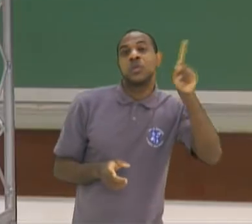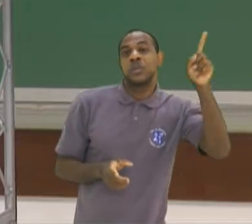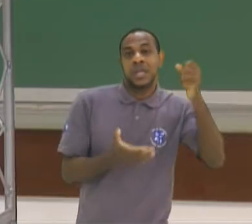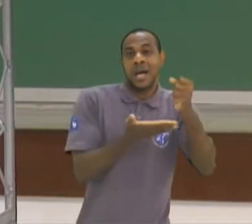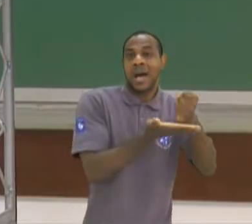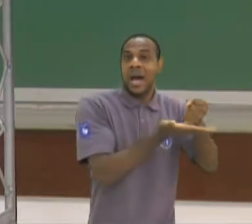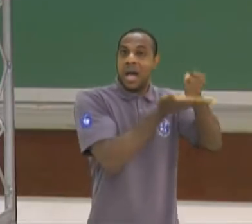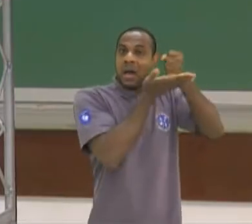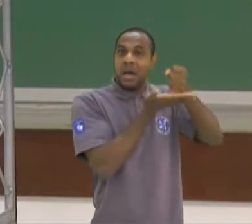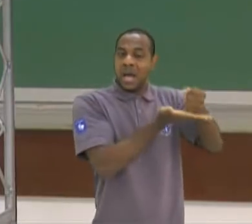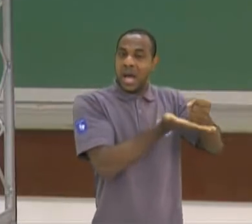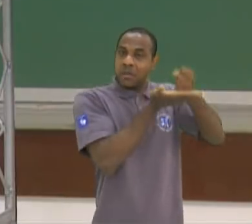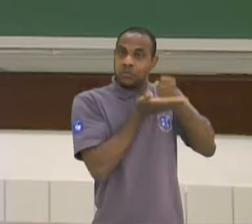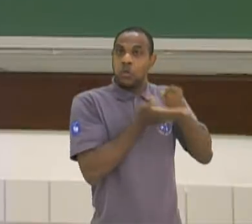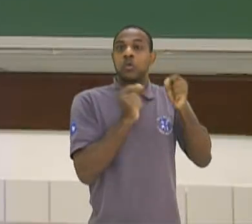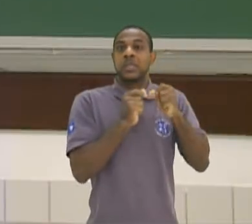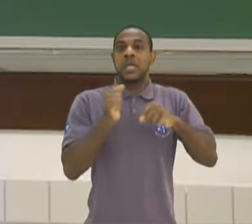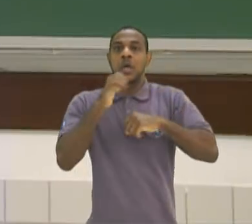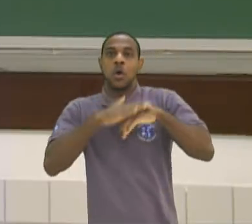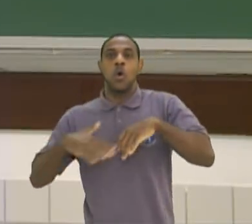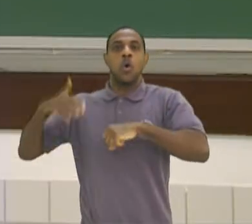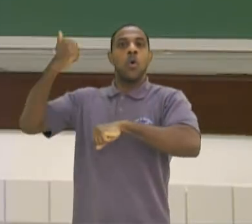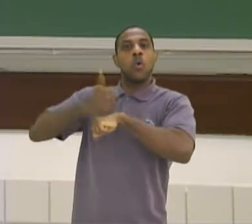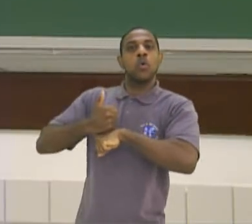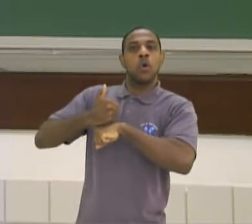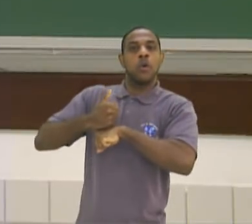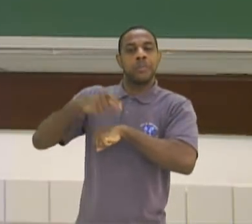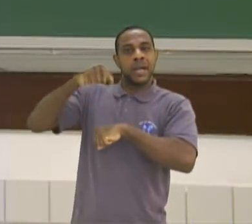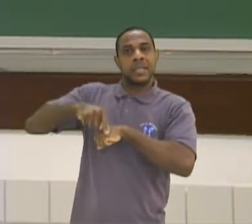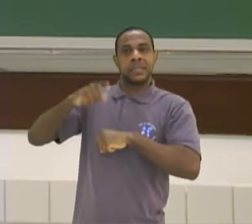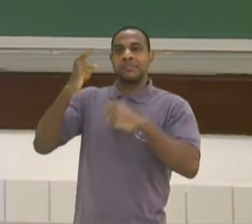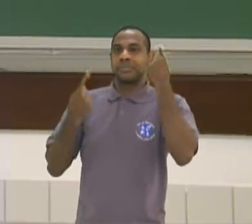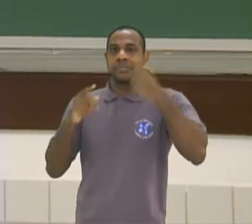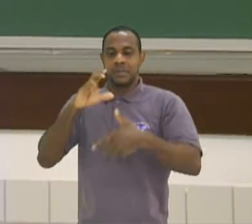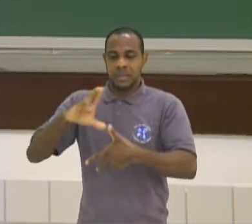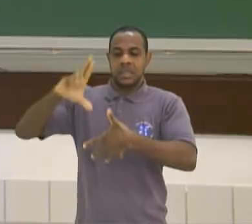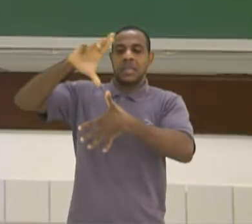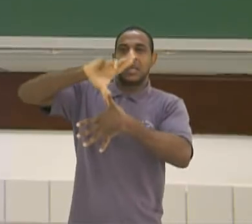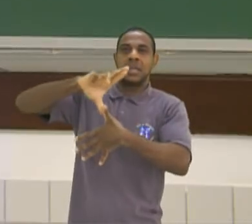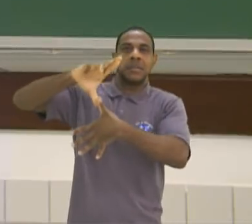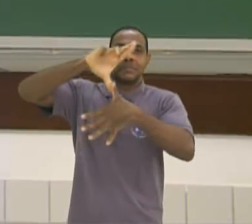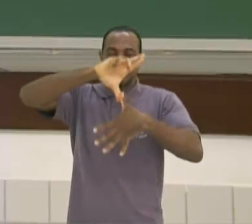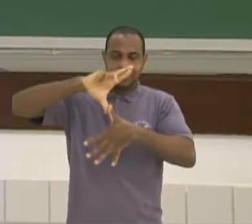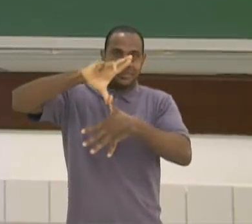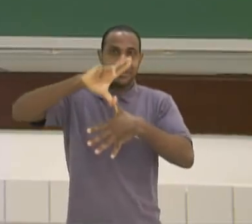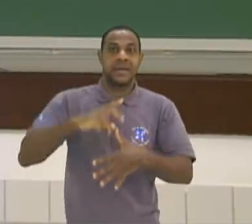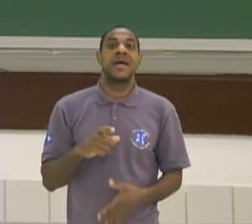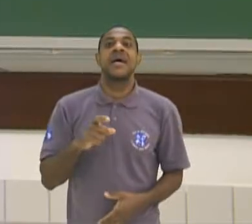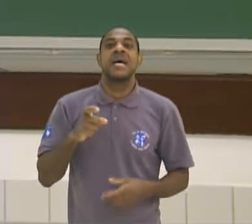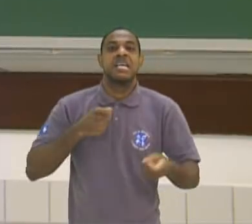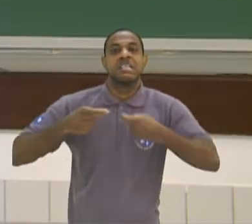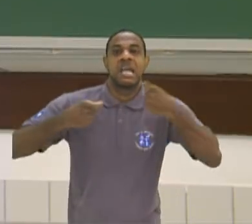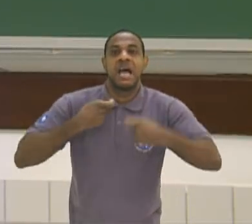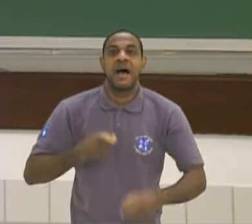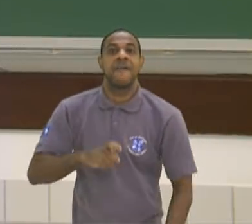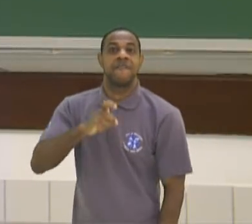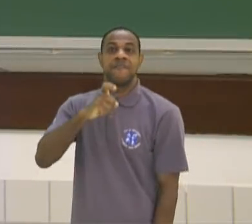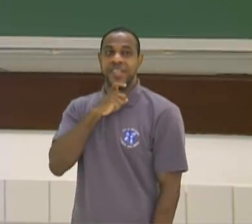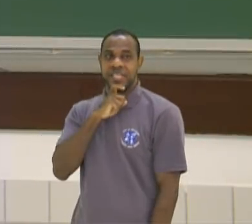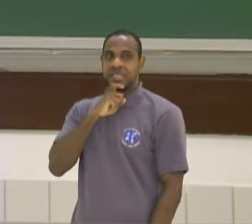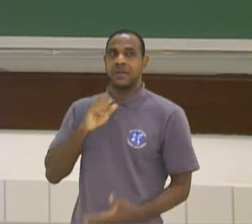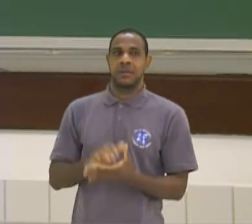de garantir a hegemonia capitalista na América Latina. Guerra Fria, ok? O que